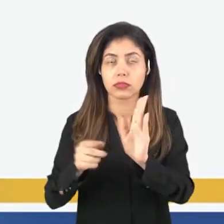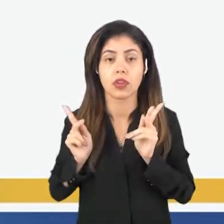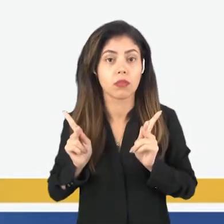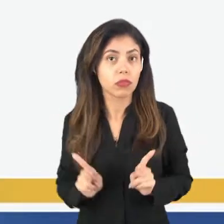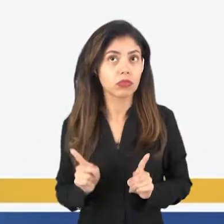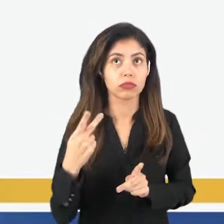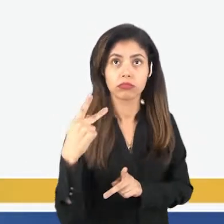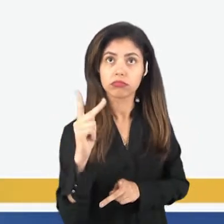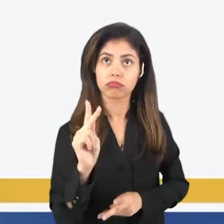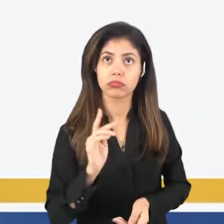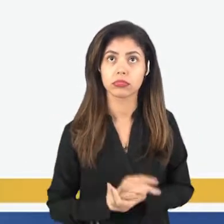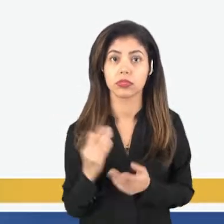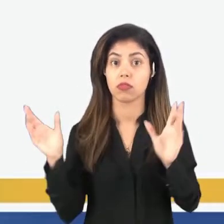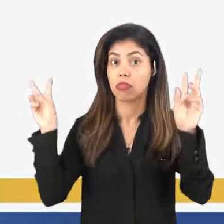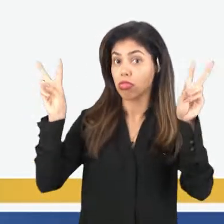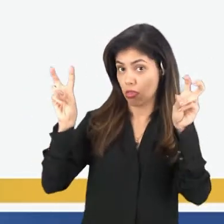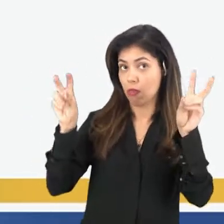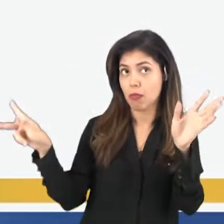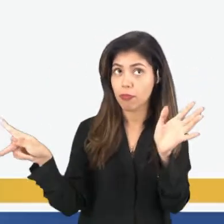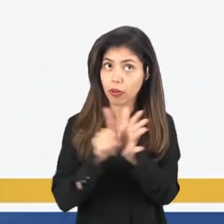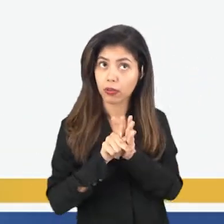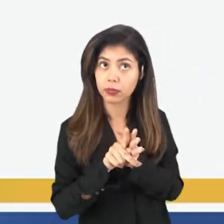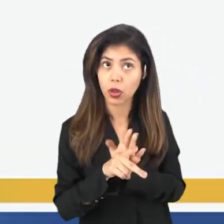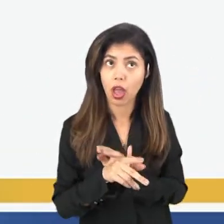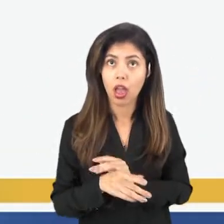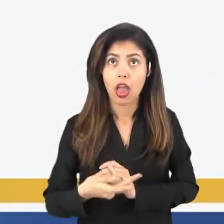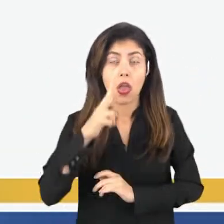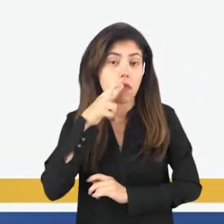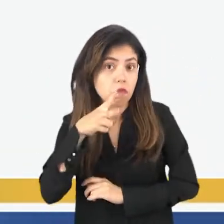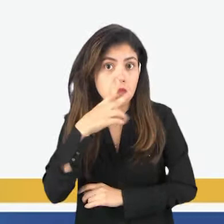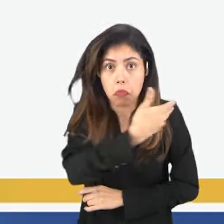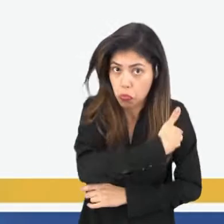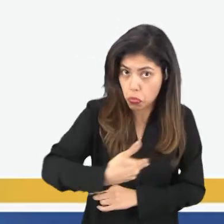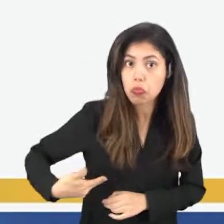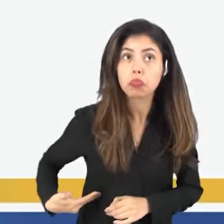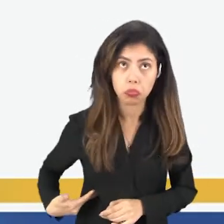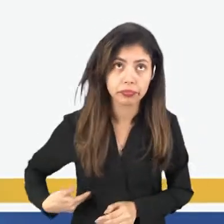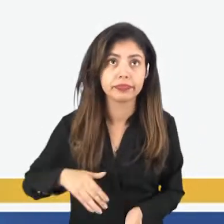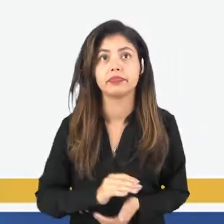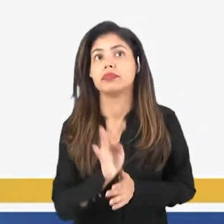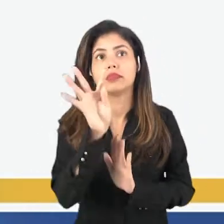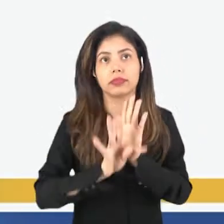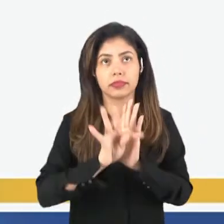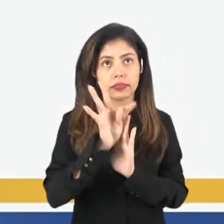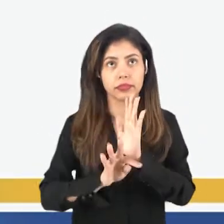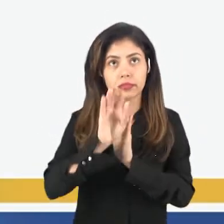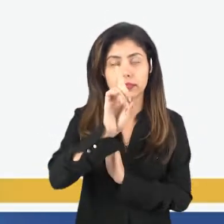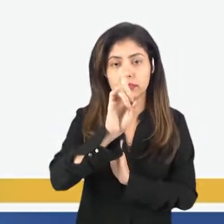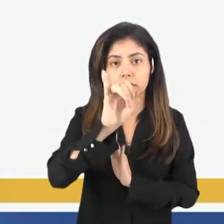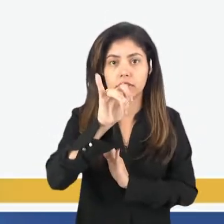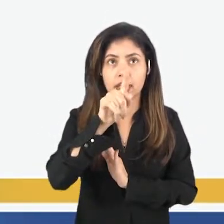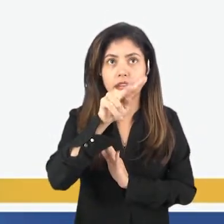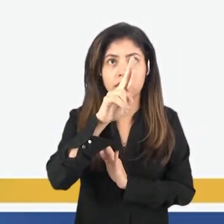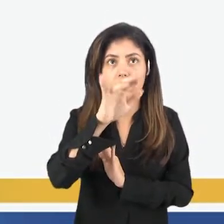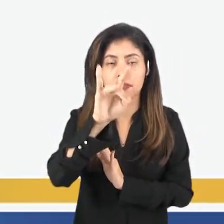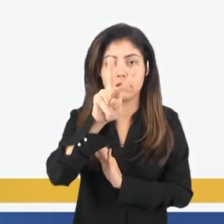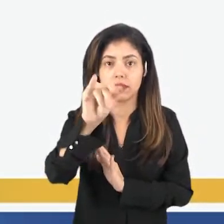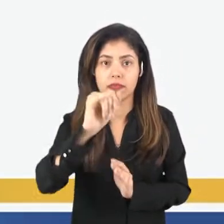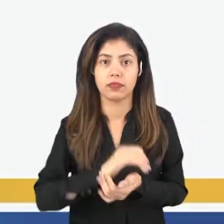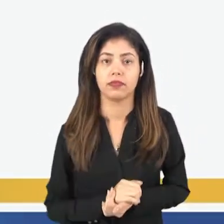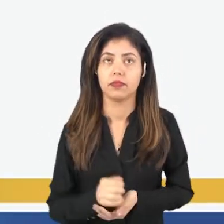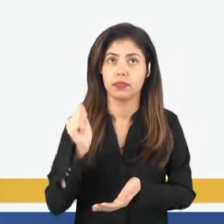seu posicionamento sobre um determinado tema de interesse público. É um texto dissertativo que